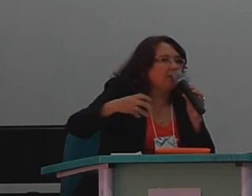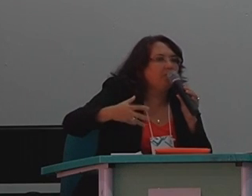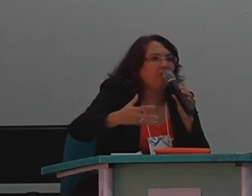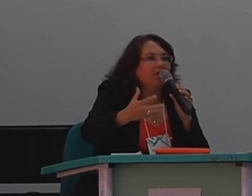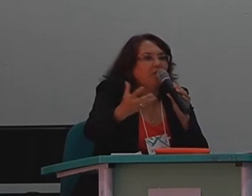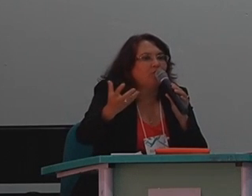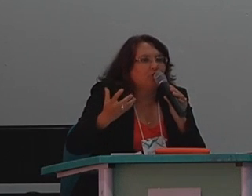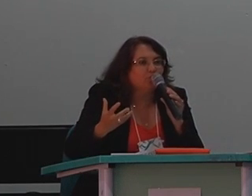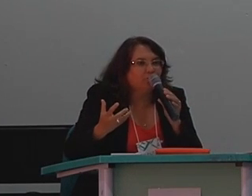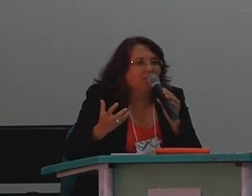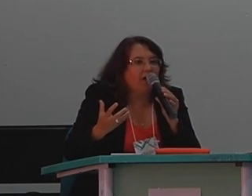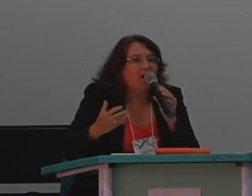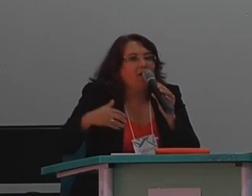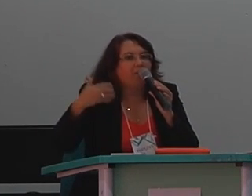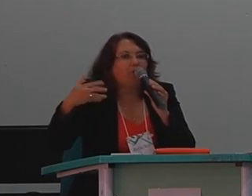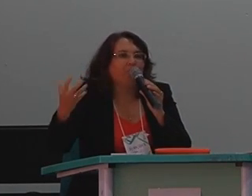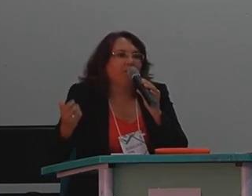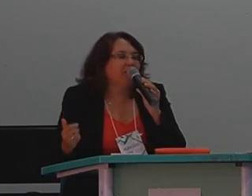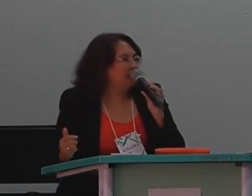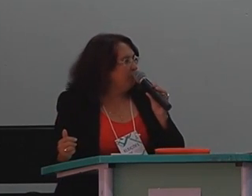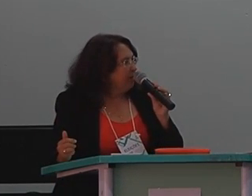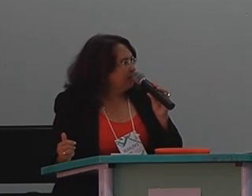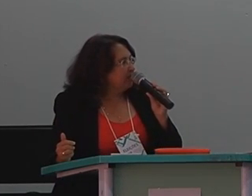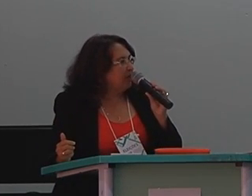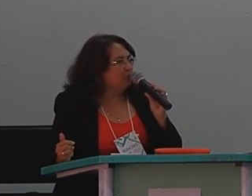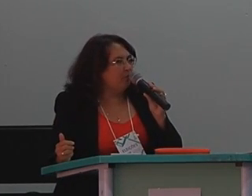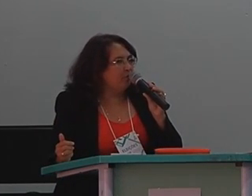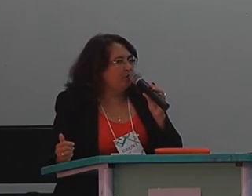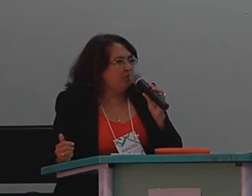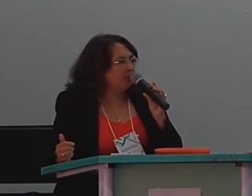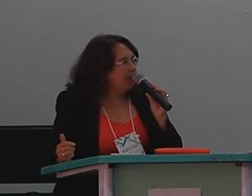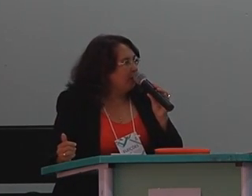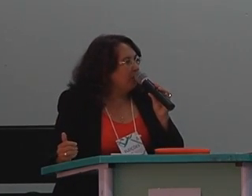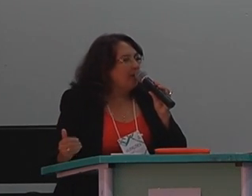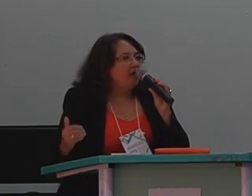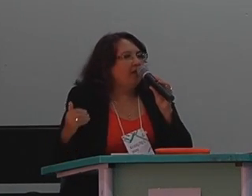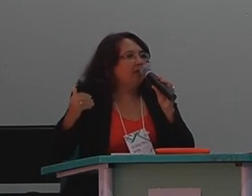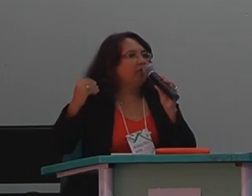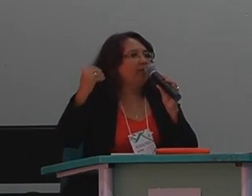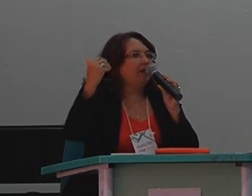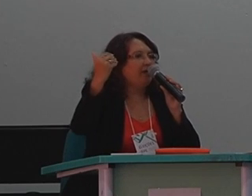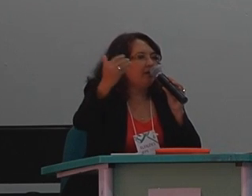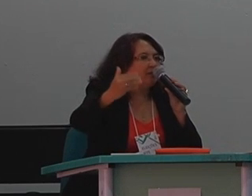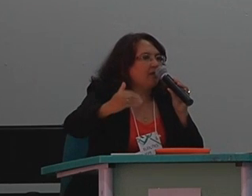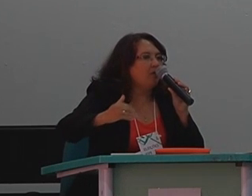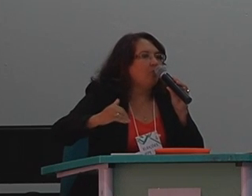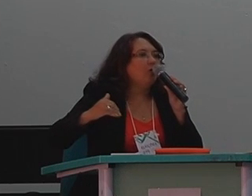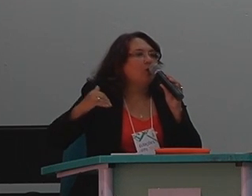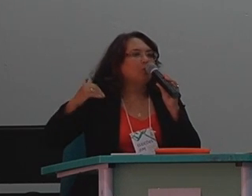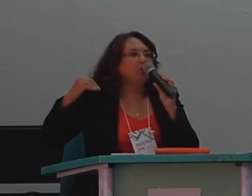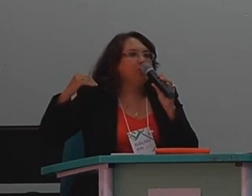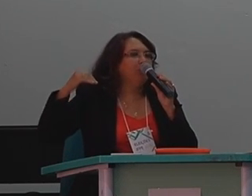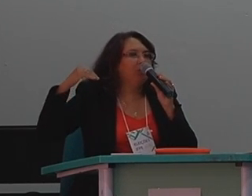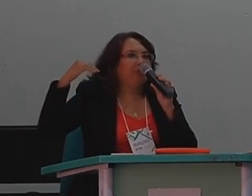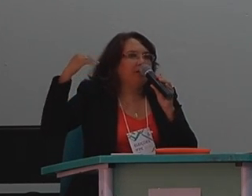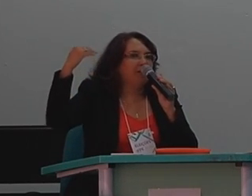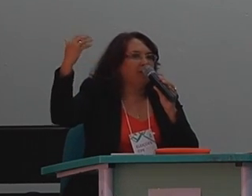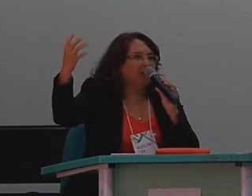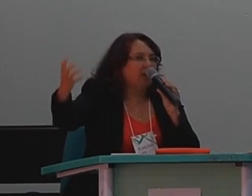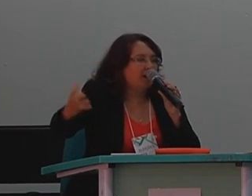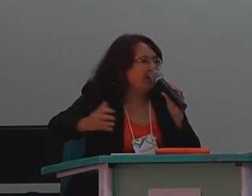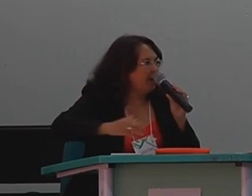Belo Jardim, poderão se juntar para oferecer um mestrado profissional. Então, integração, grupos